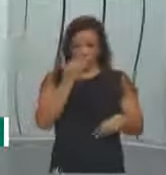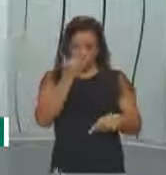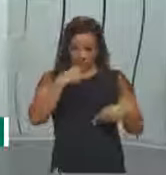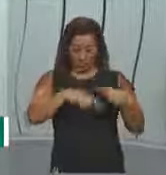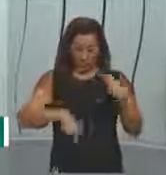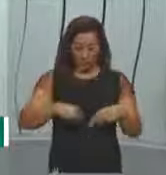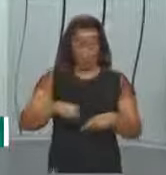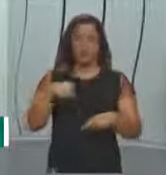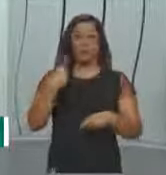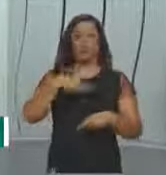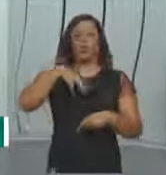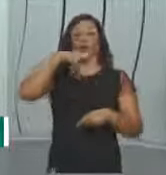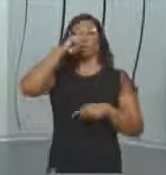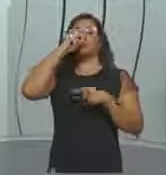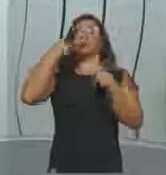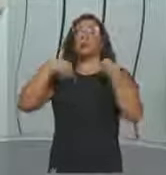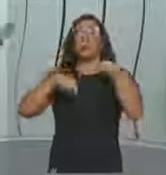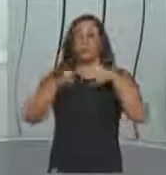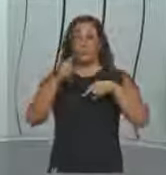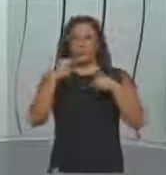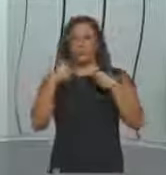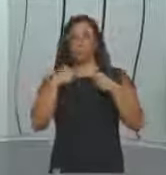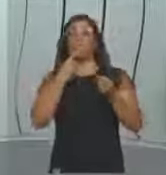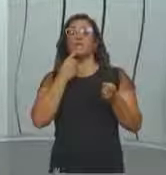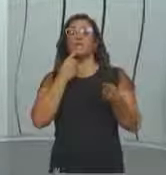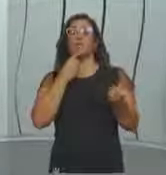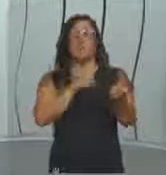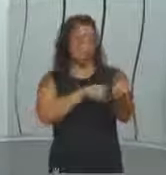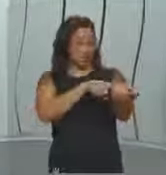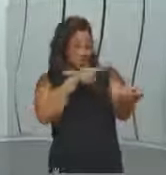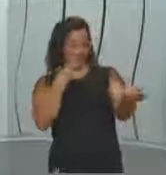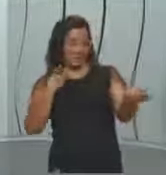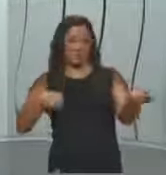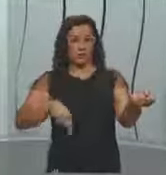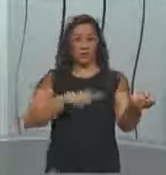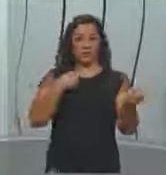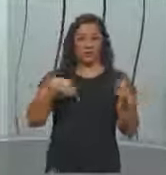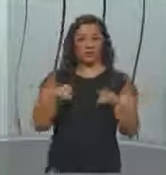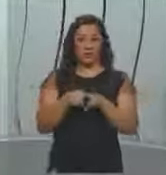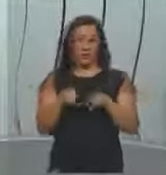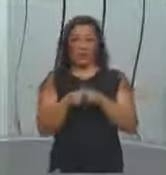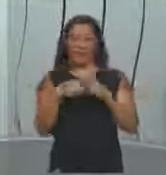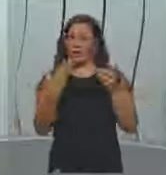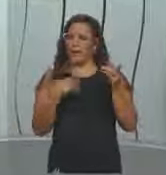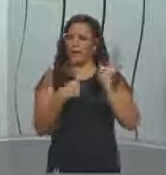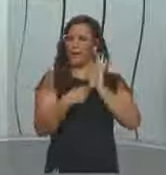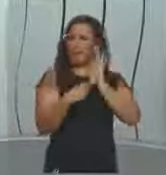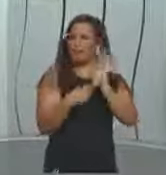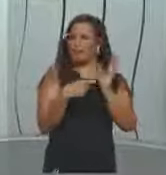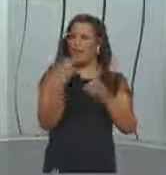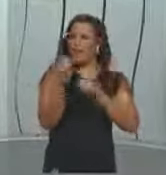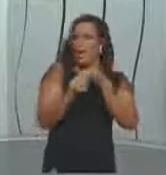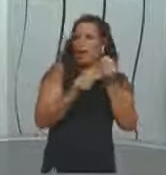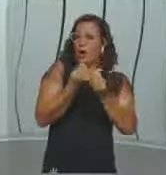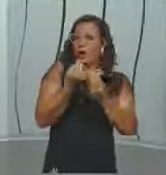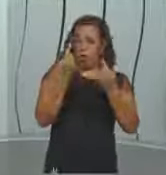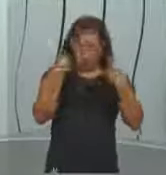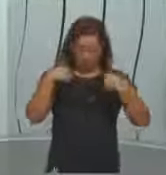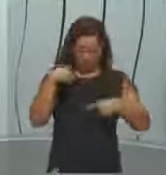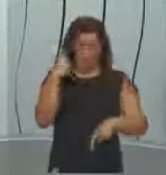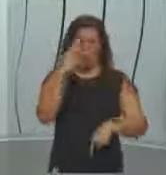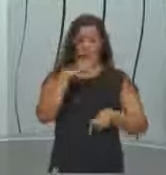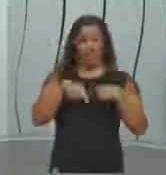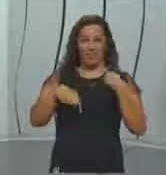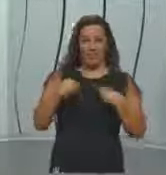sistema respiratório e o sistema circulatório. Hoje nós vamos mostrar como que esses sistemas se integram e